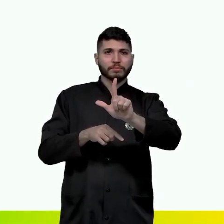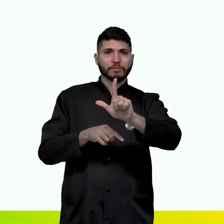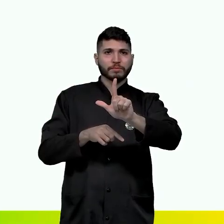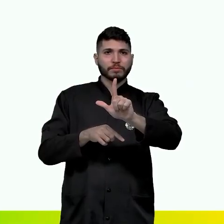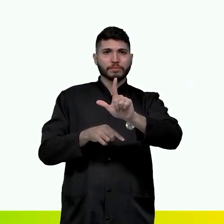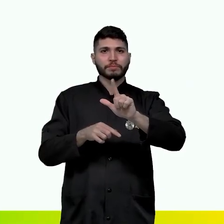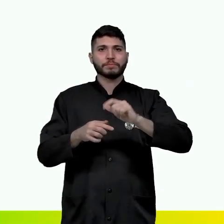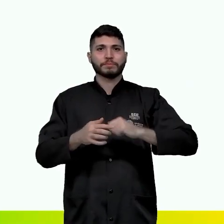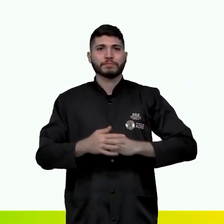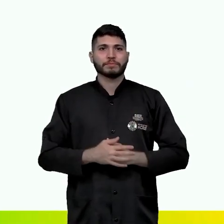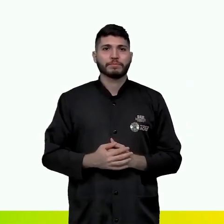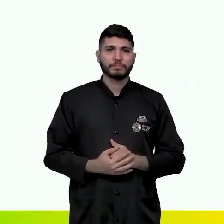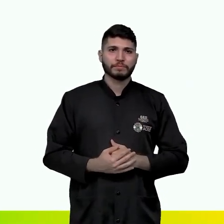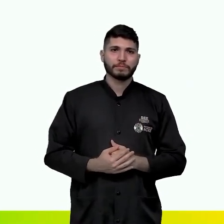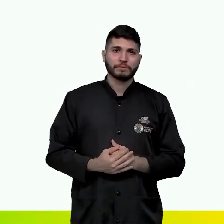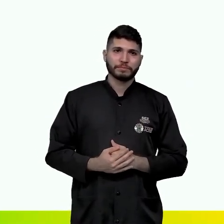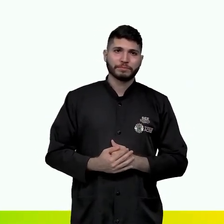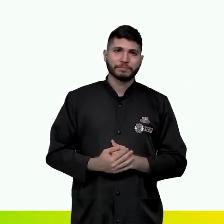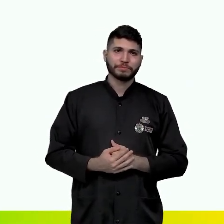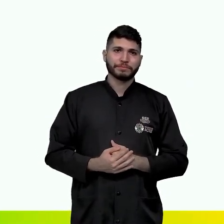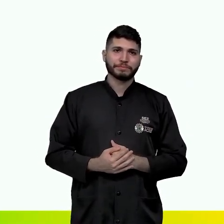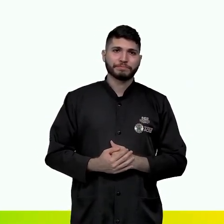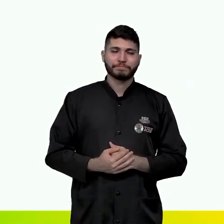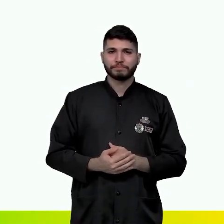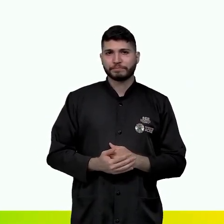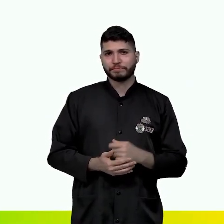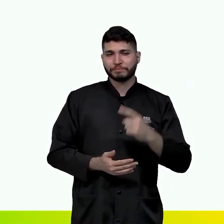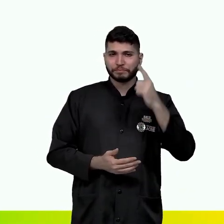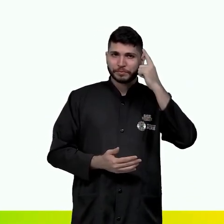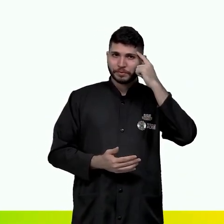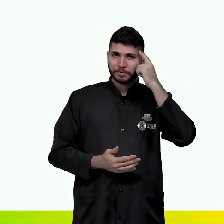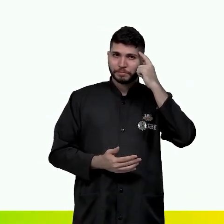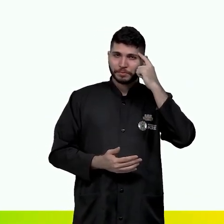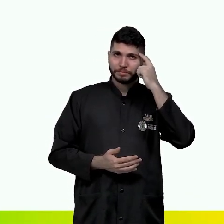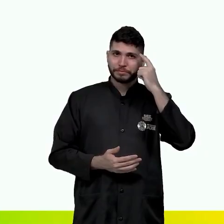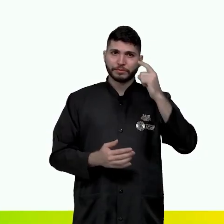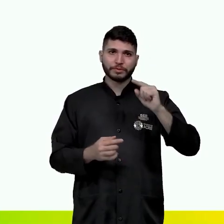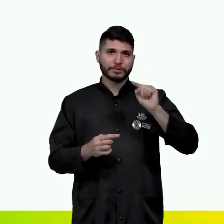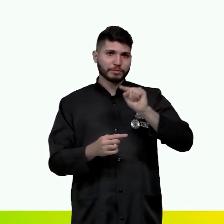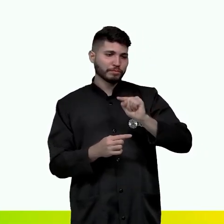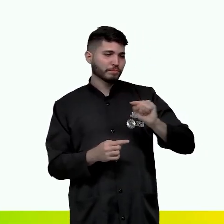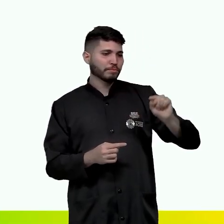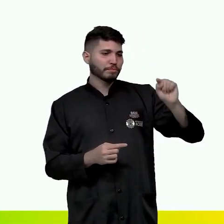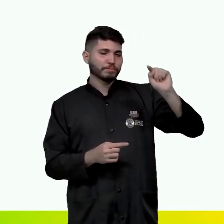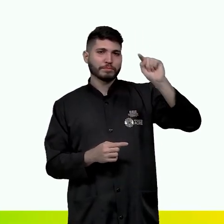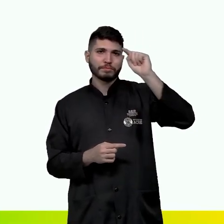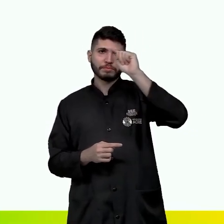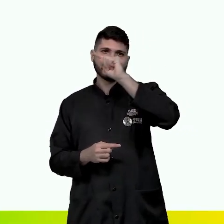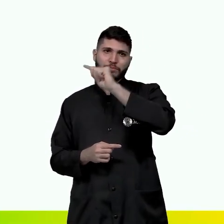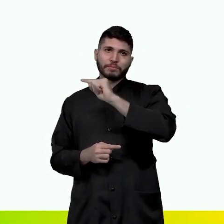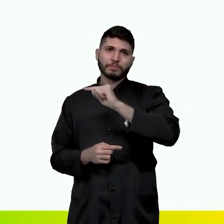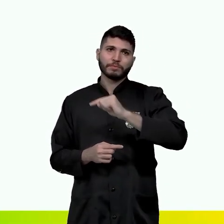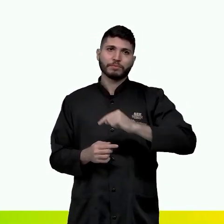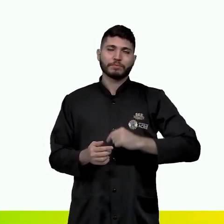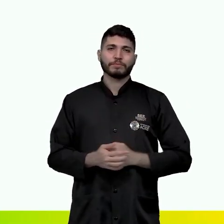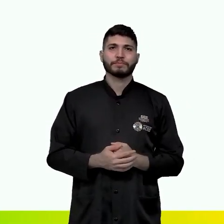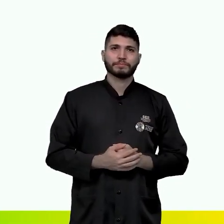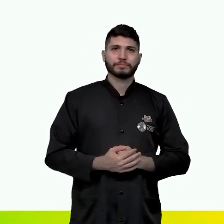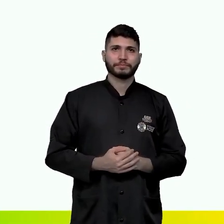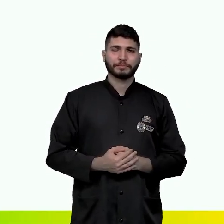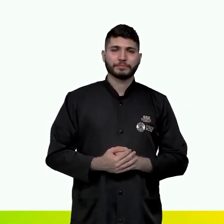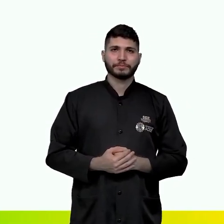ter um setor, imagina que você tem uma circunferência aqui, tá? Ok? Assim. Tá um pouco meio feio, mas alguma coisa do